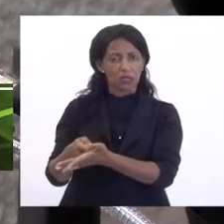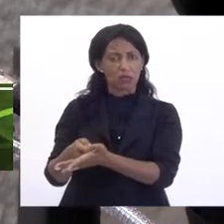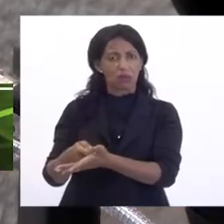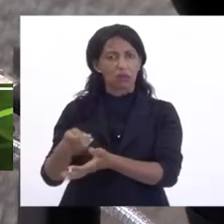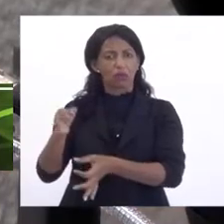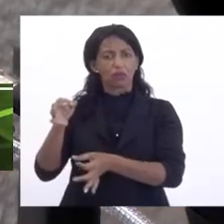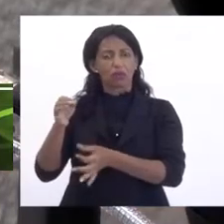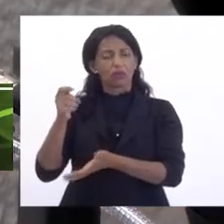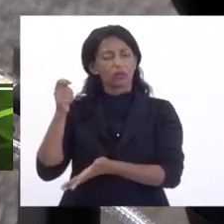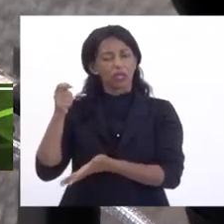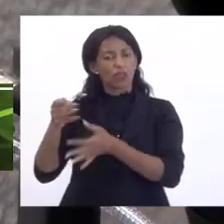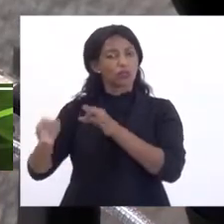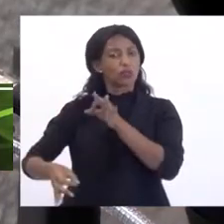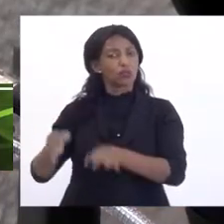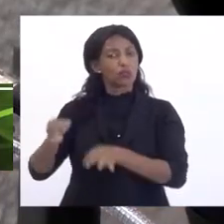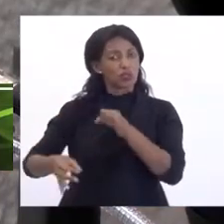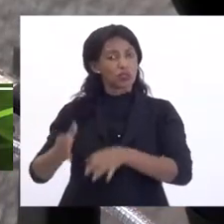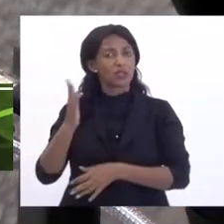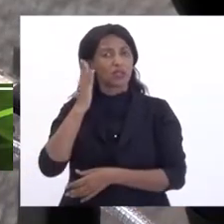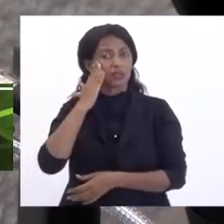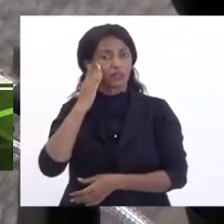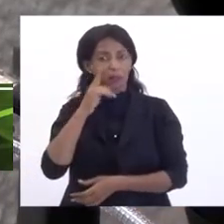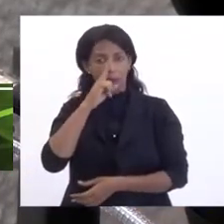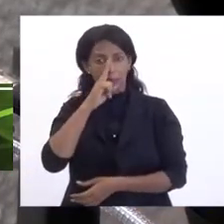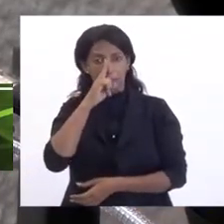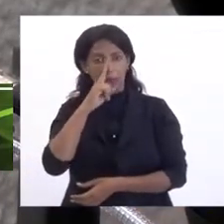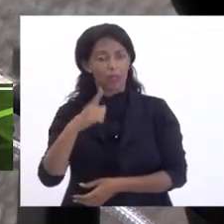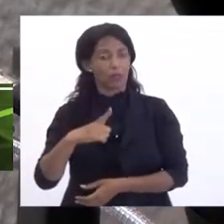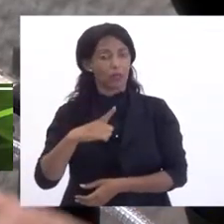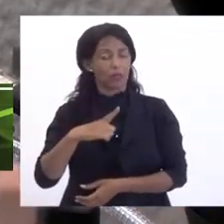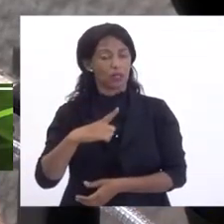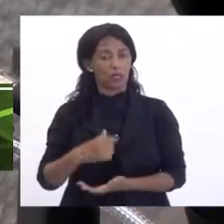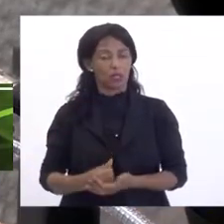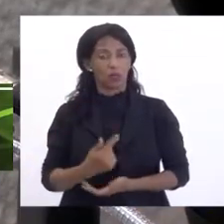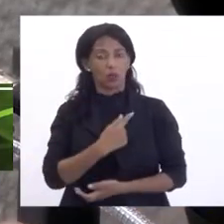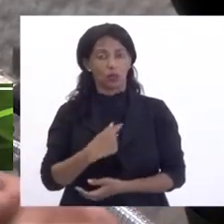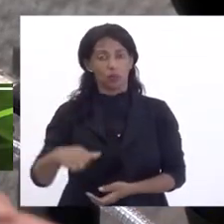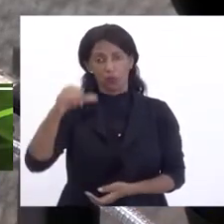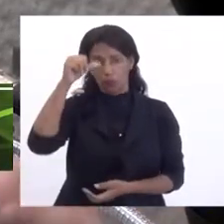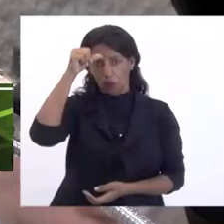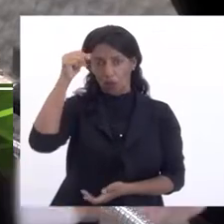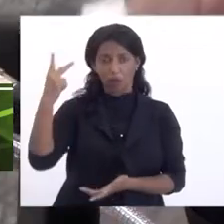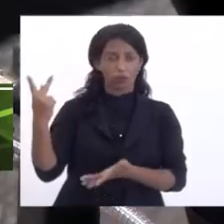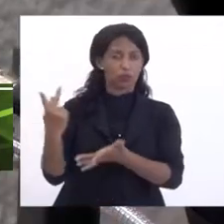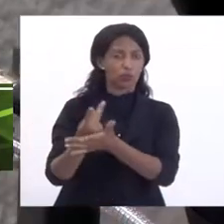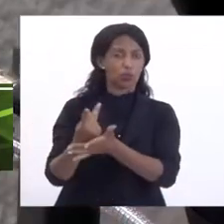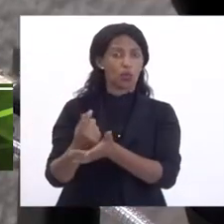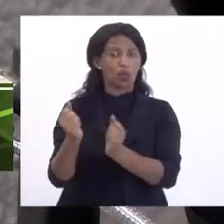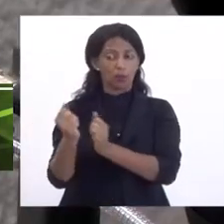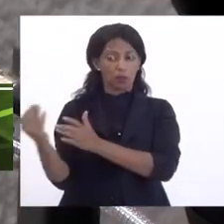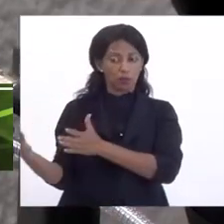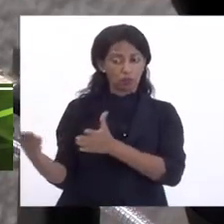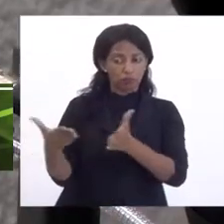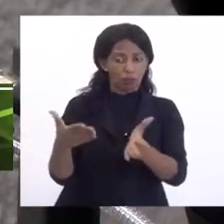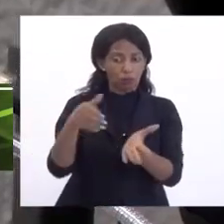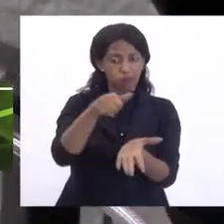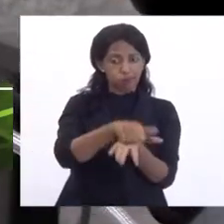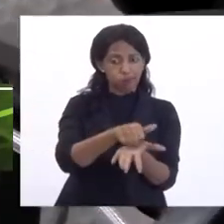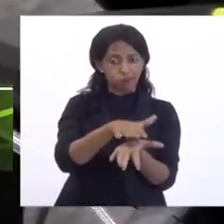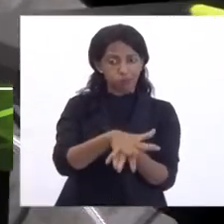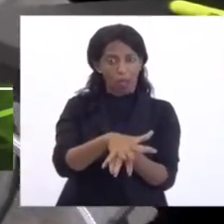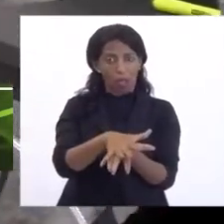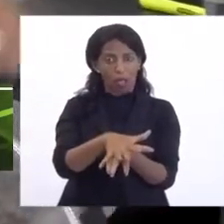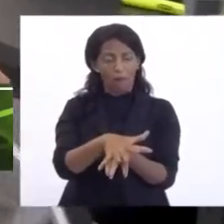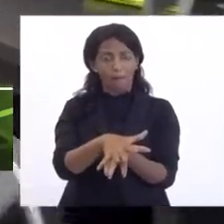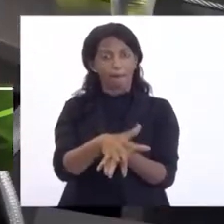e sabendo do risco grave que corre o governador Cláudio Castro por conta de uma injustiça que pode vir a, que pode